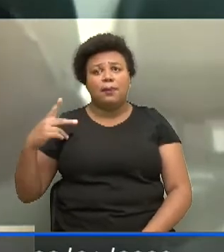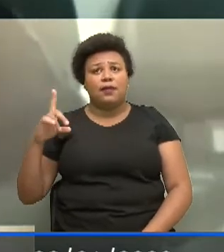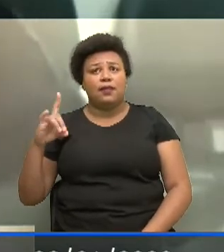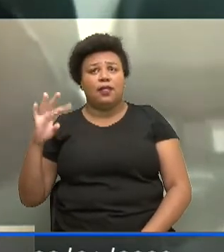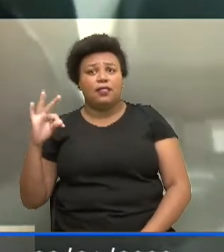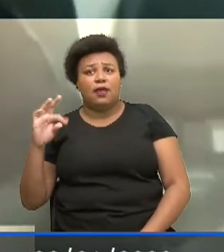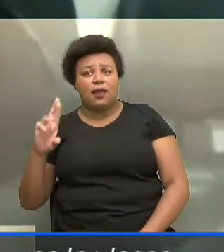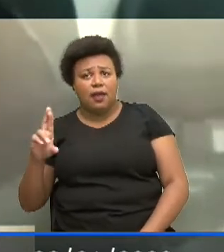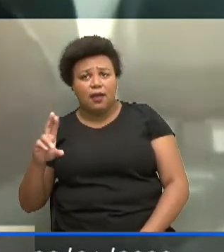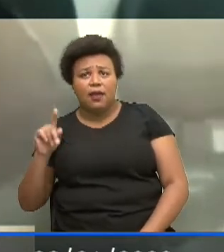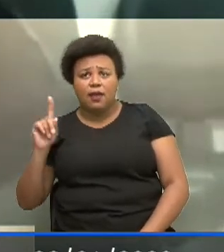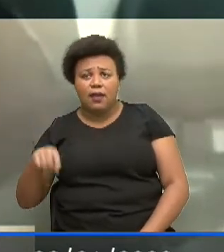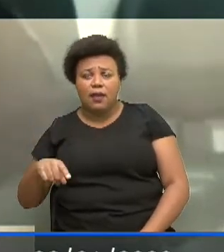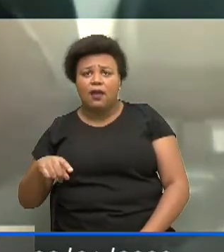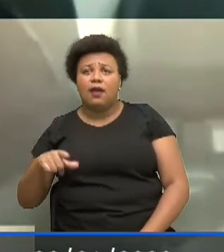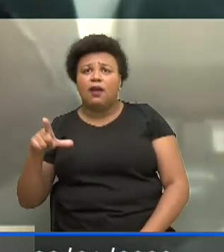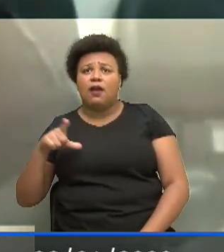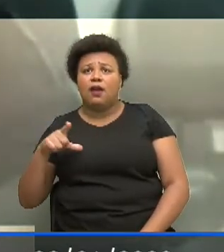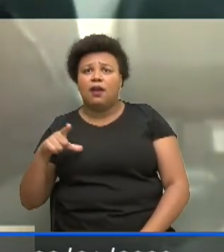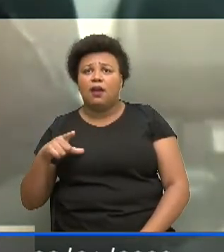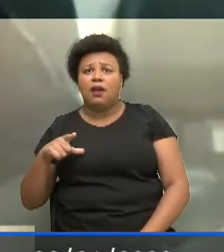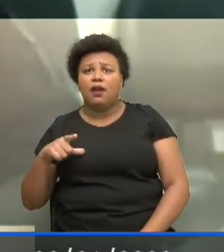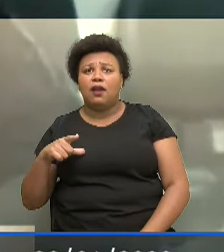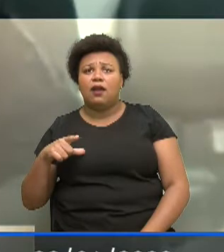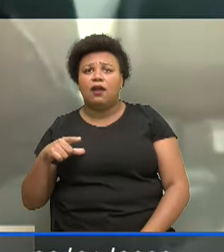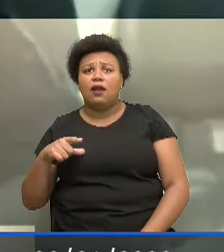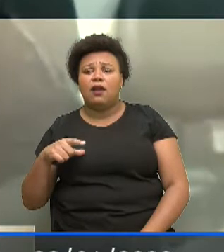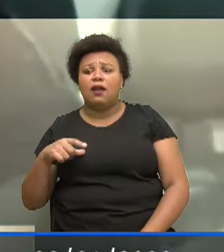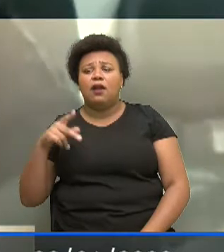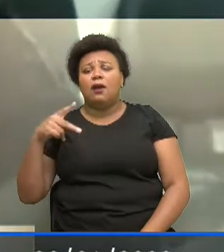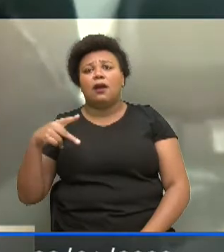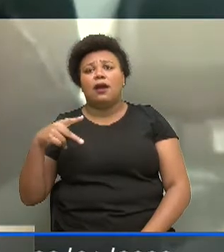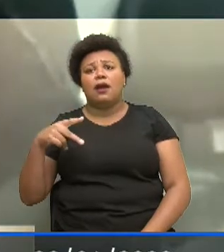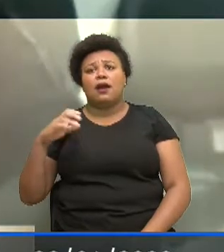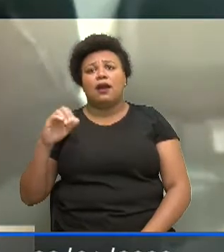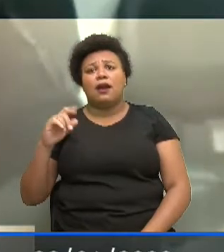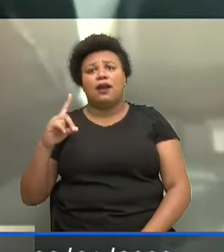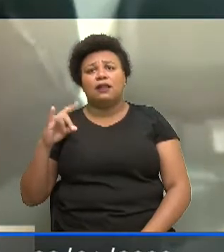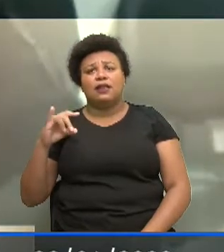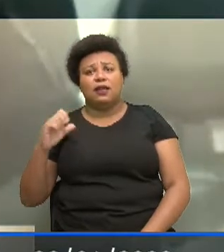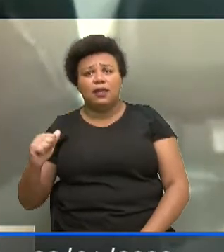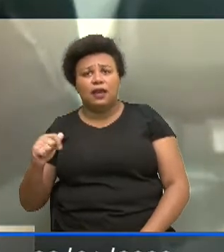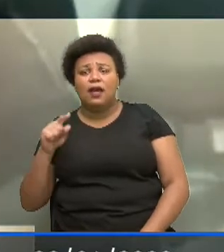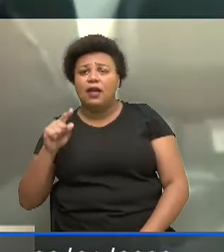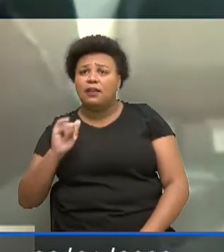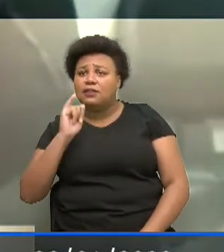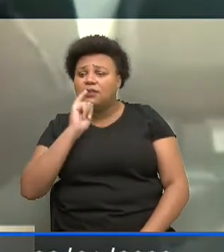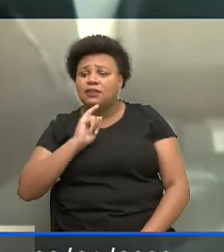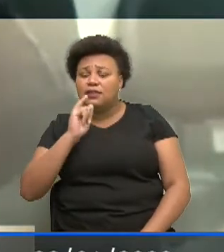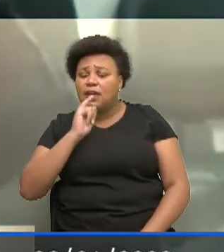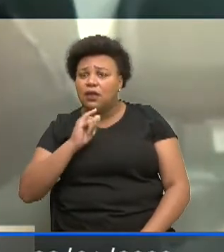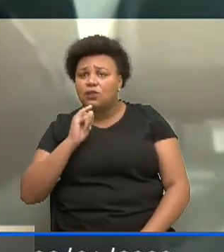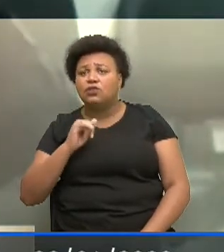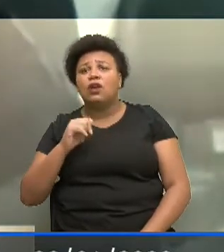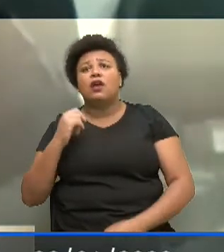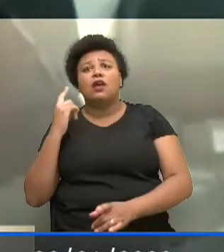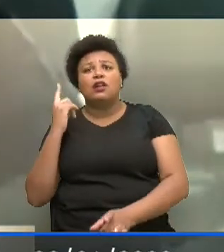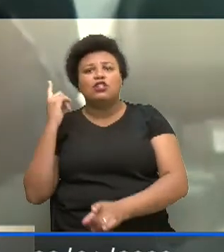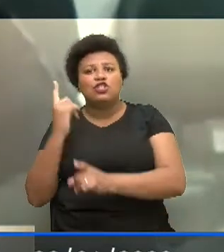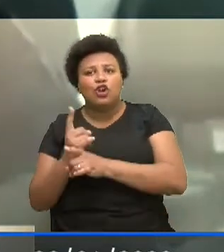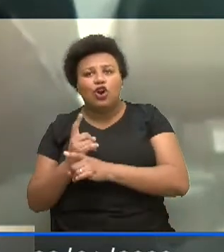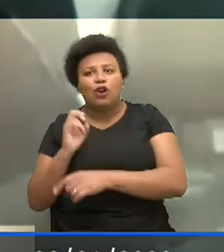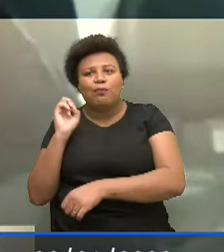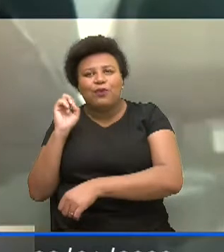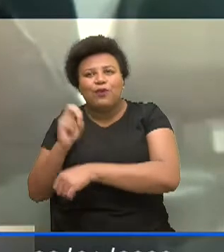de reação de polimerase, de cadeia de polimerase. Esse teste, ele identifica o agente viral,